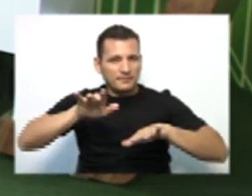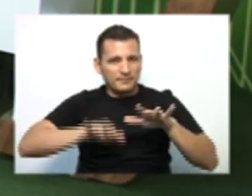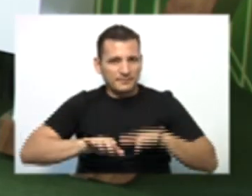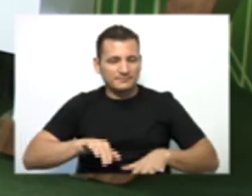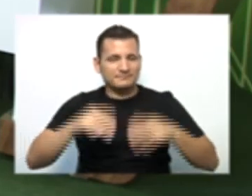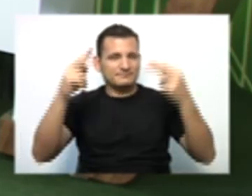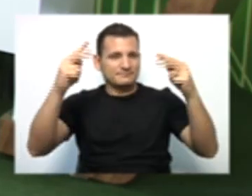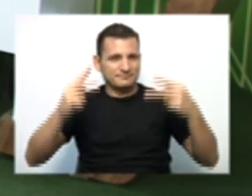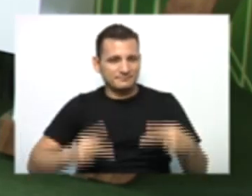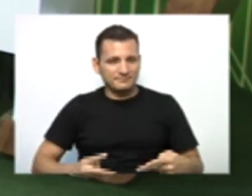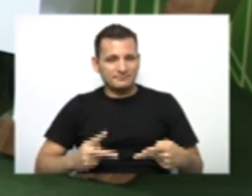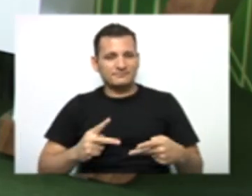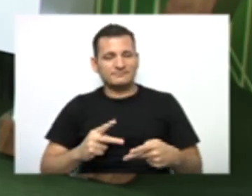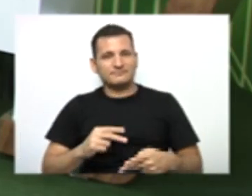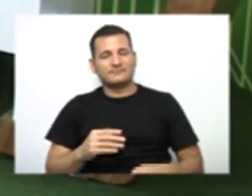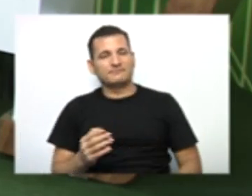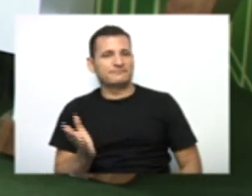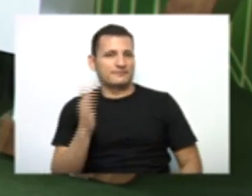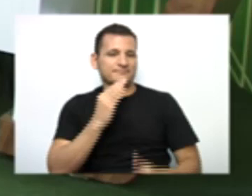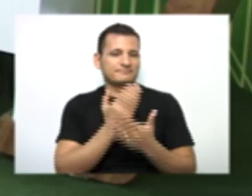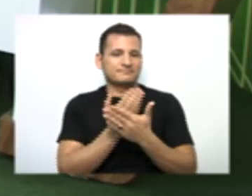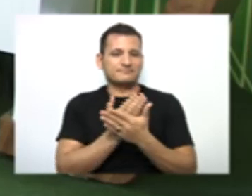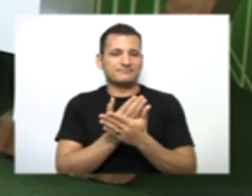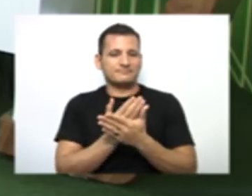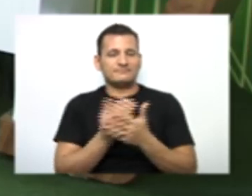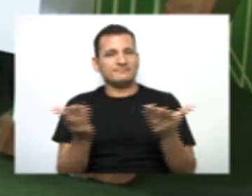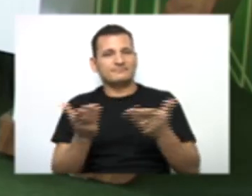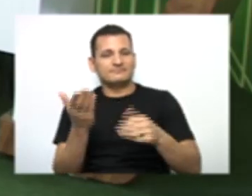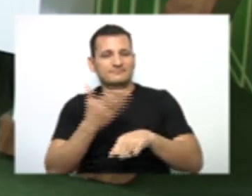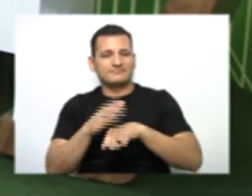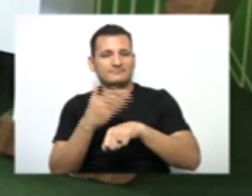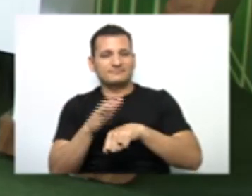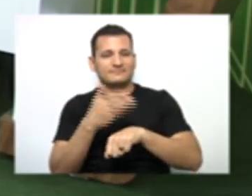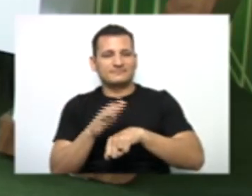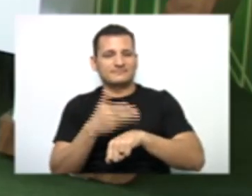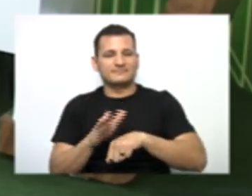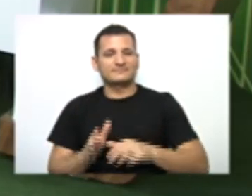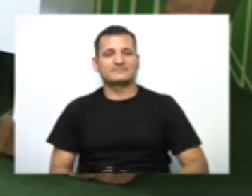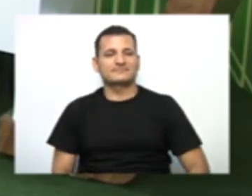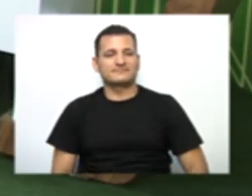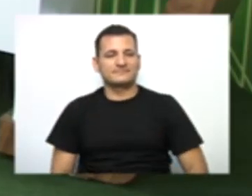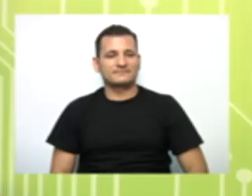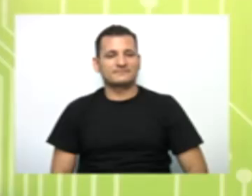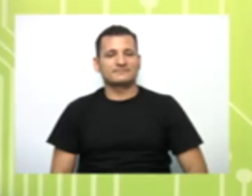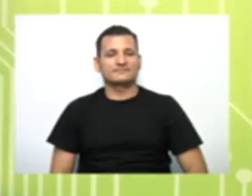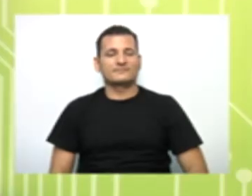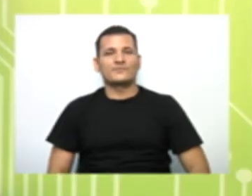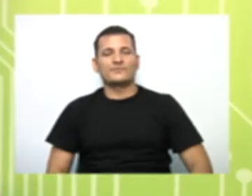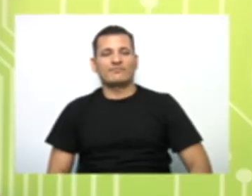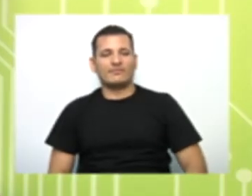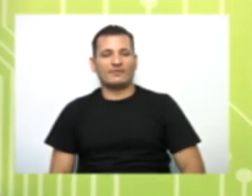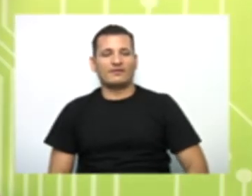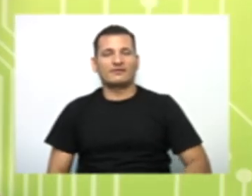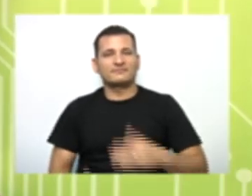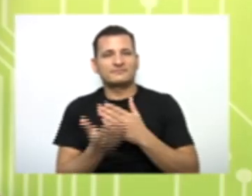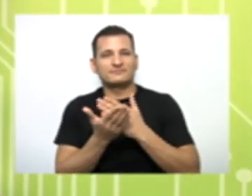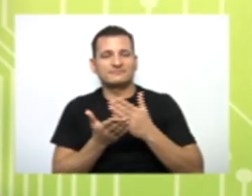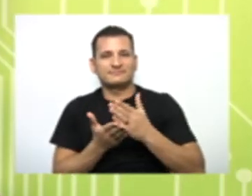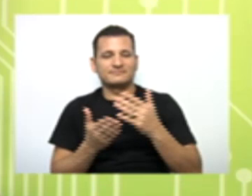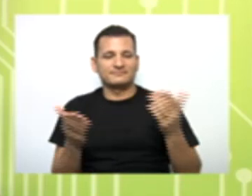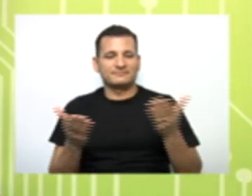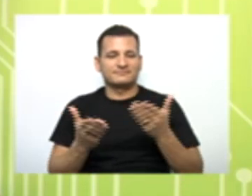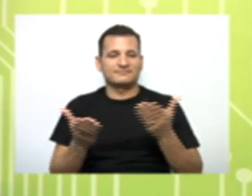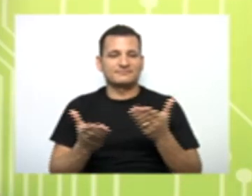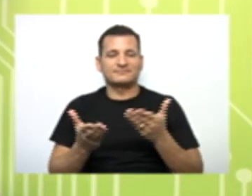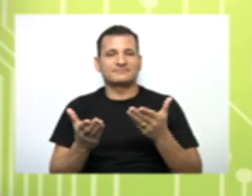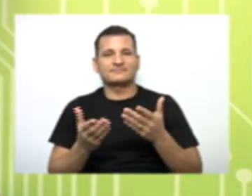falou. Exatamente. E vamos lá para nossa aula, né, prof? Vou colocar um pouco mais de prática, vamos lá? Vamos lá, meu povo! Começar a